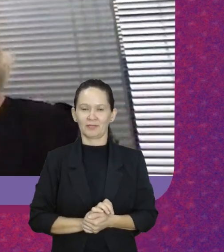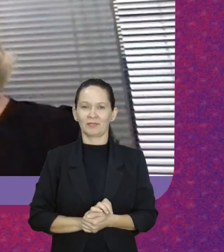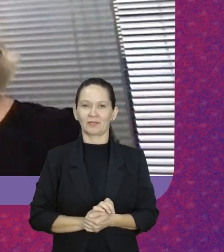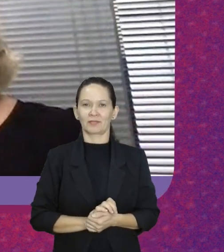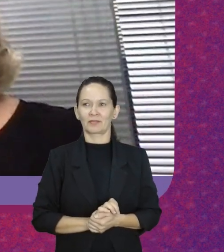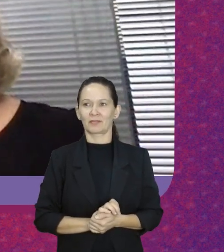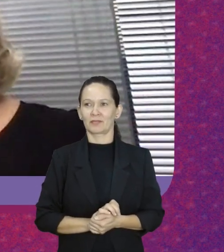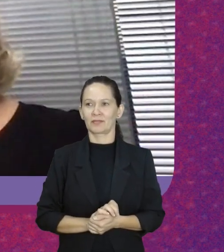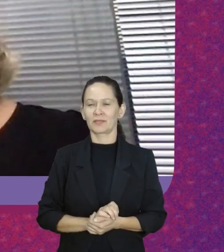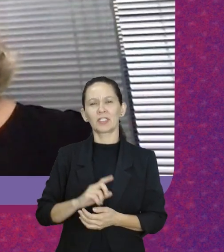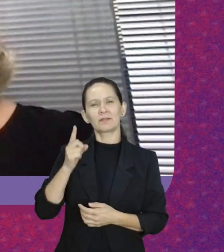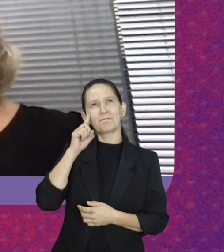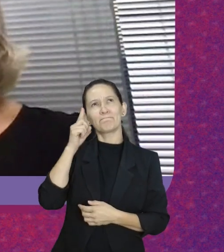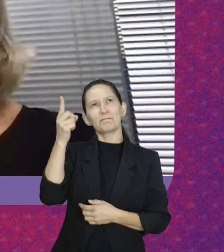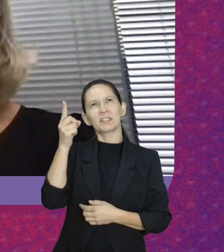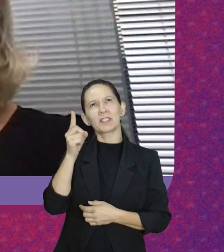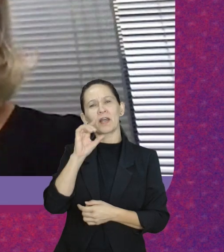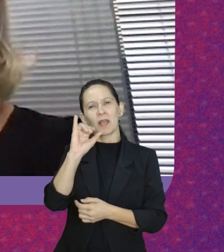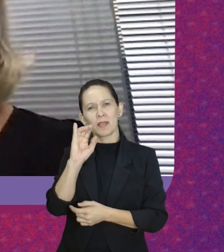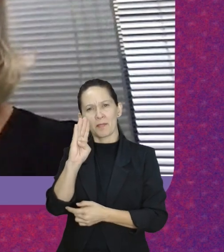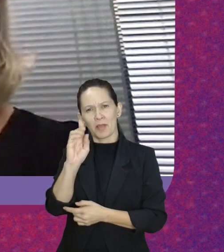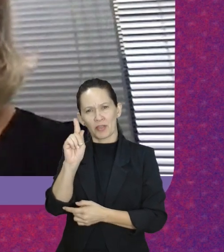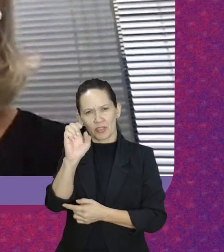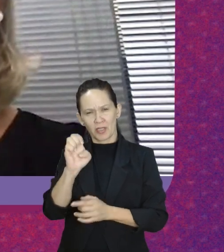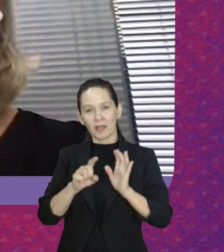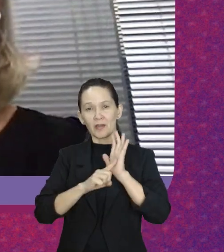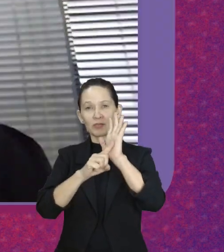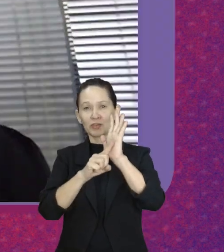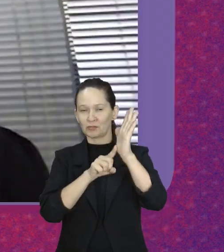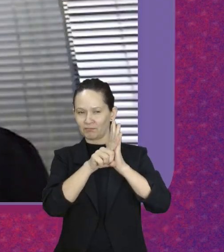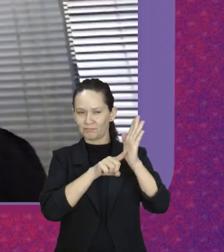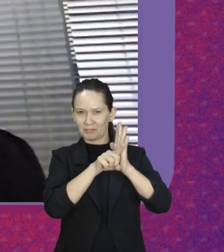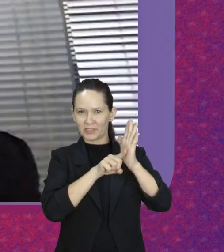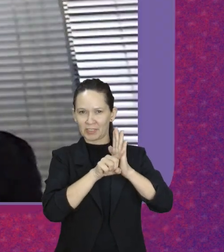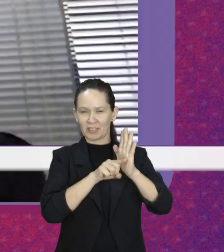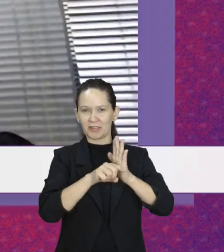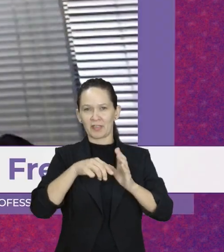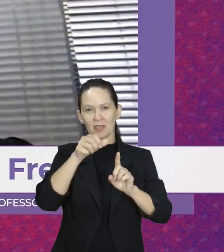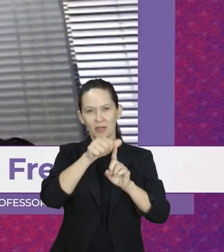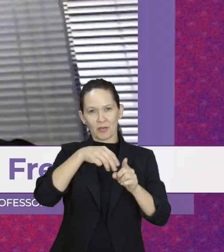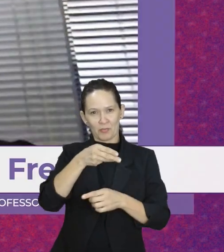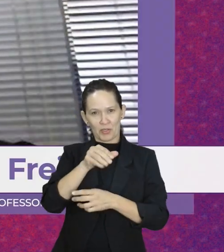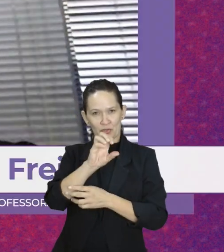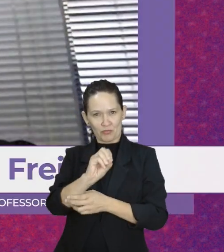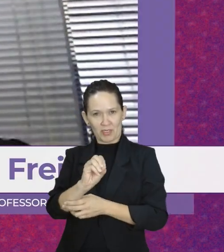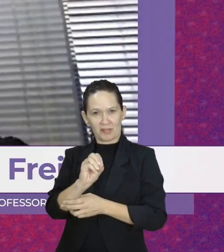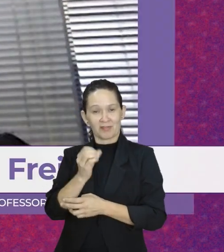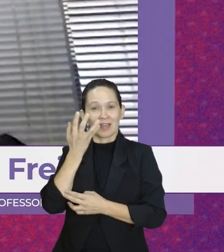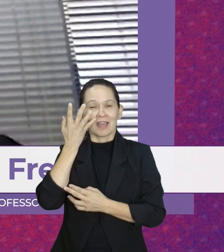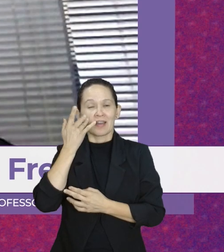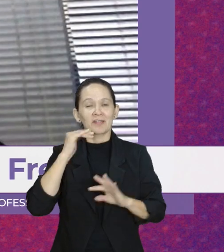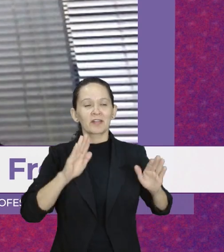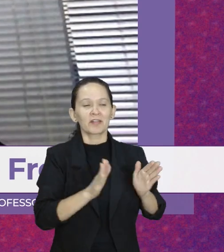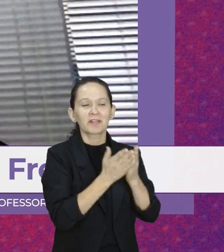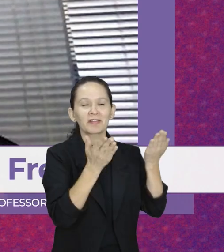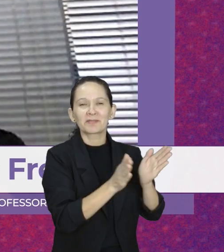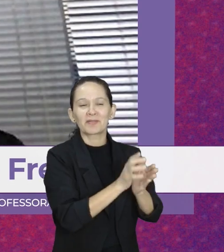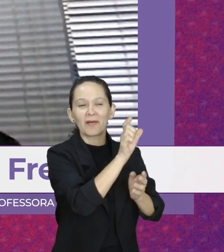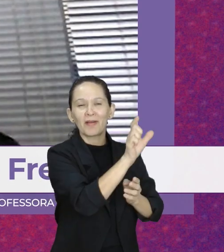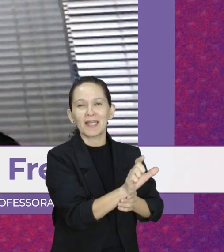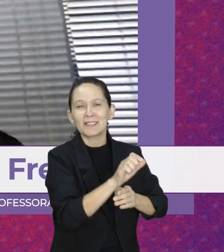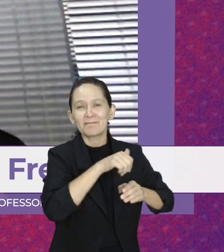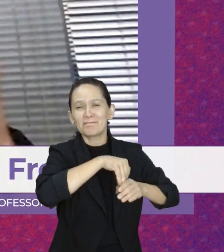Estava olhando aqui, né, o IBGE trouxe um dado agora em março, entre as crianças, né, mais pobres, e que são justamente aquelas